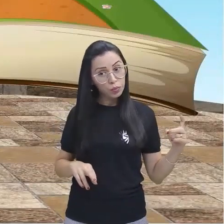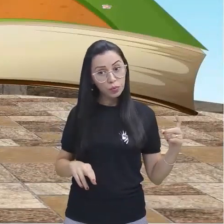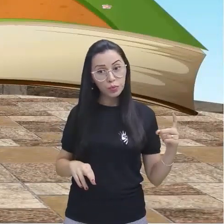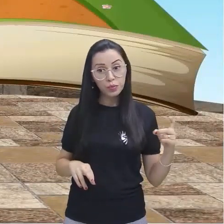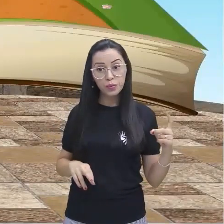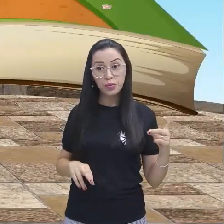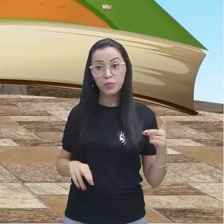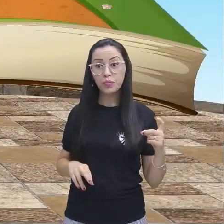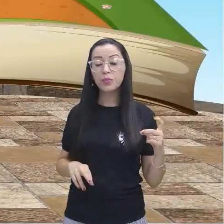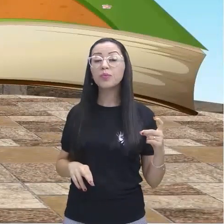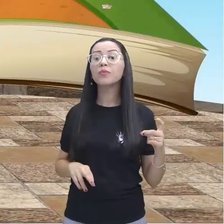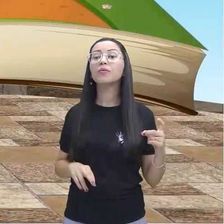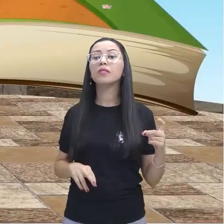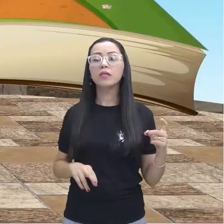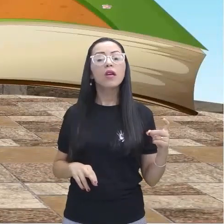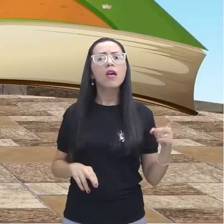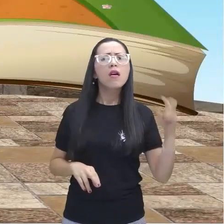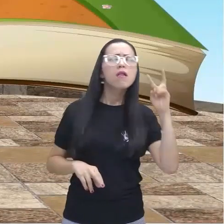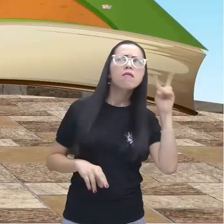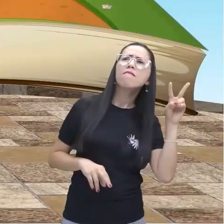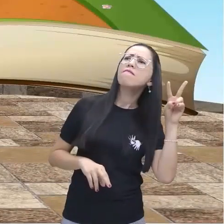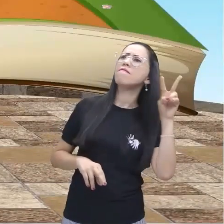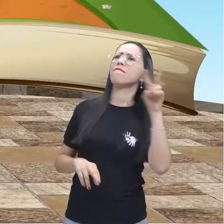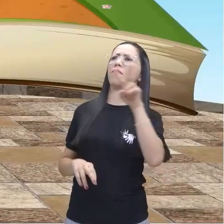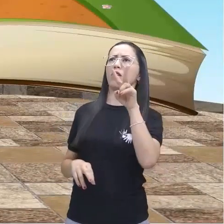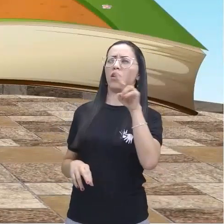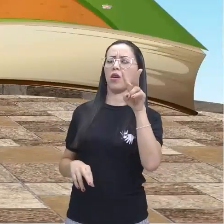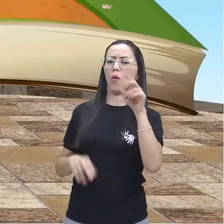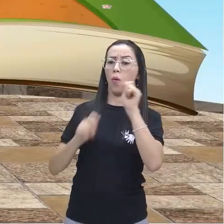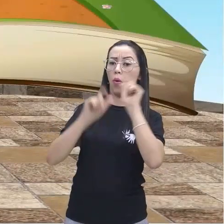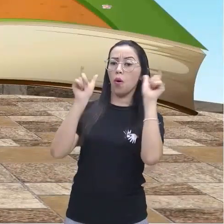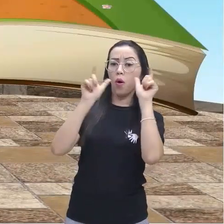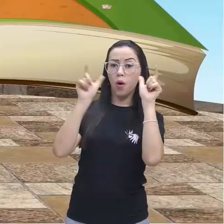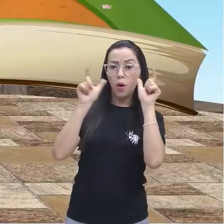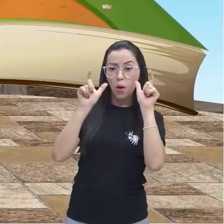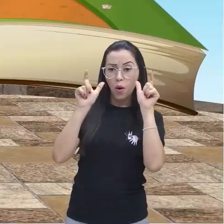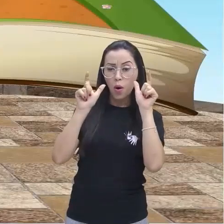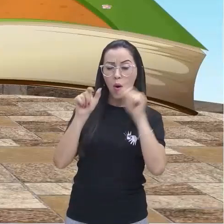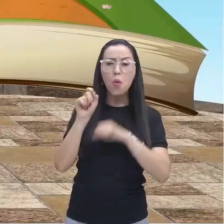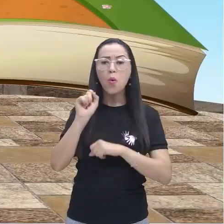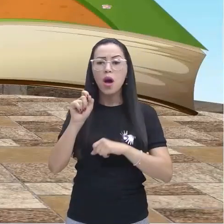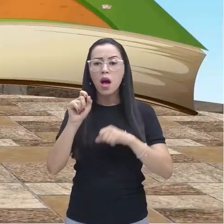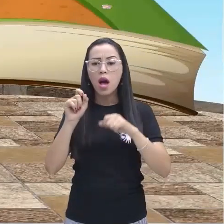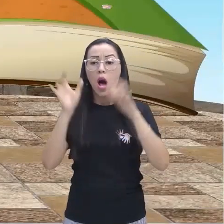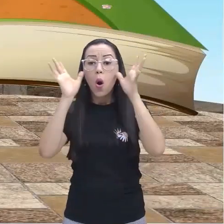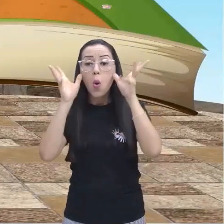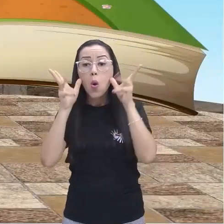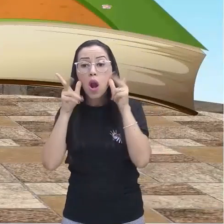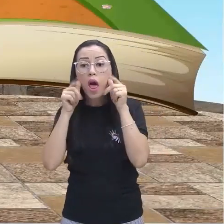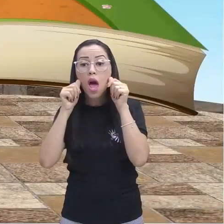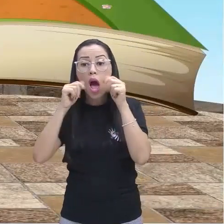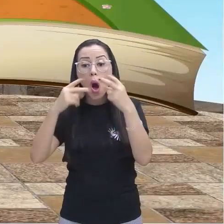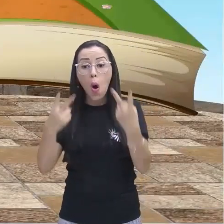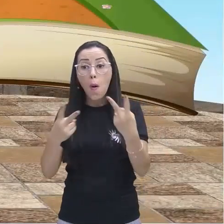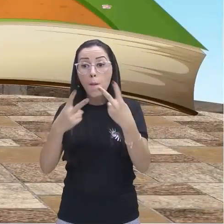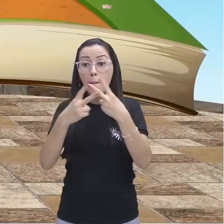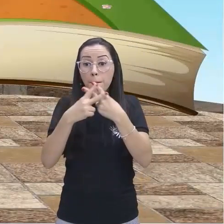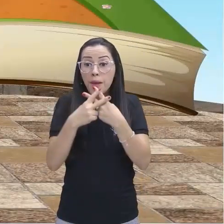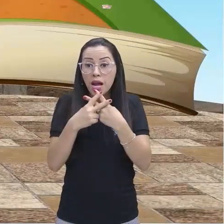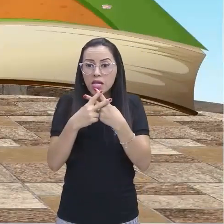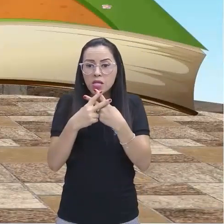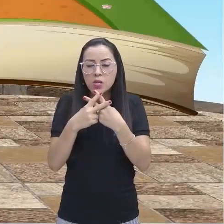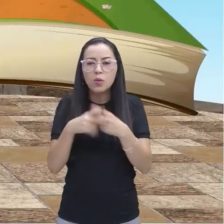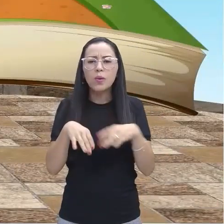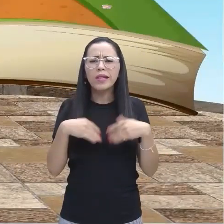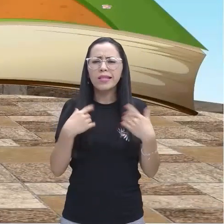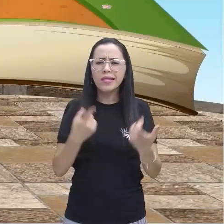ratinho, vendo a triste situação em que o leão se encontrava, roeu